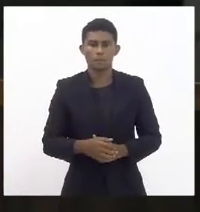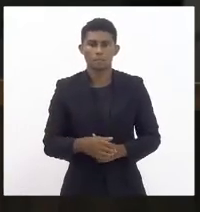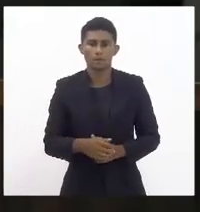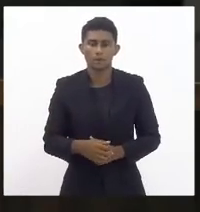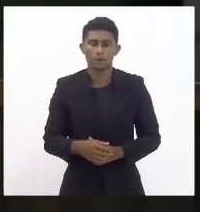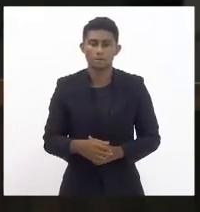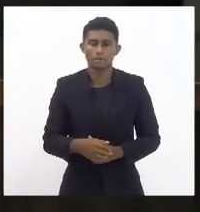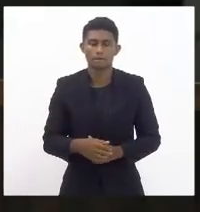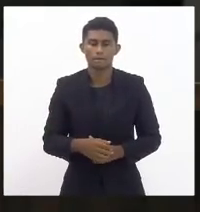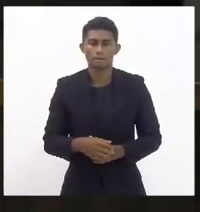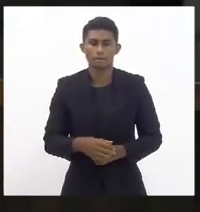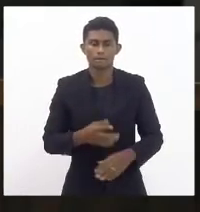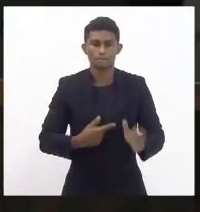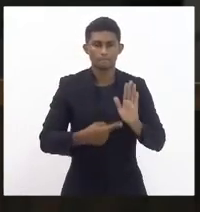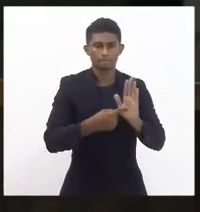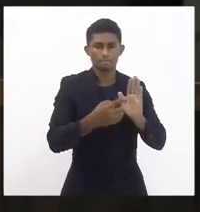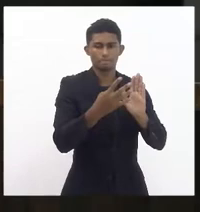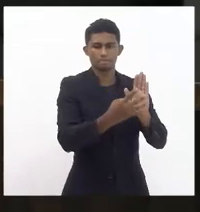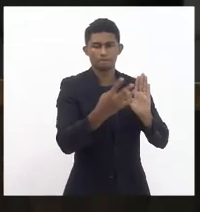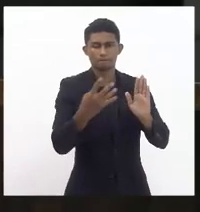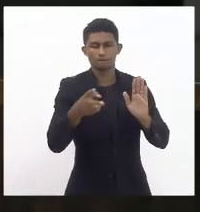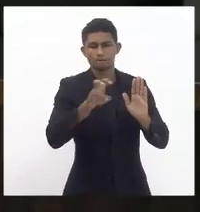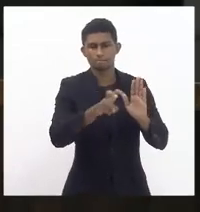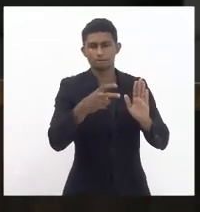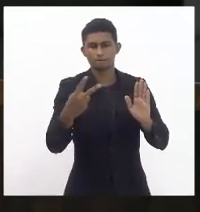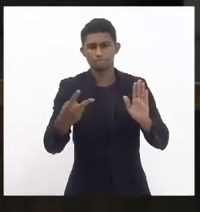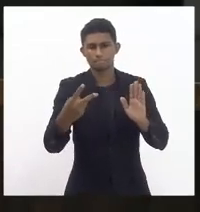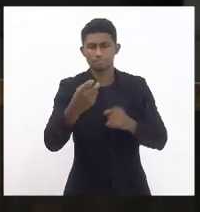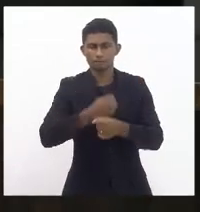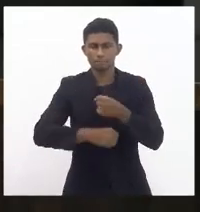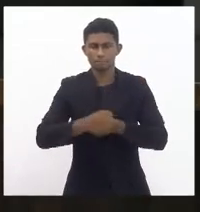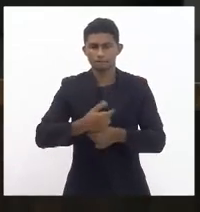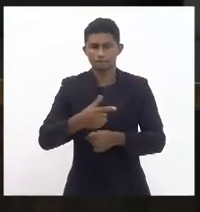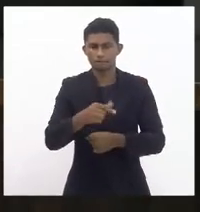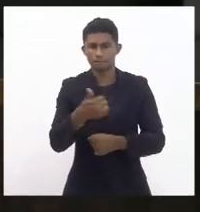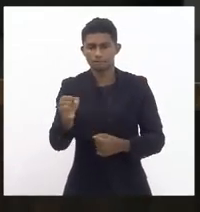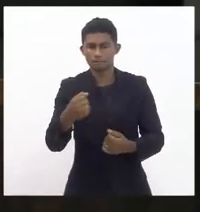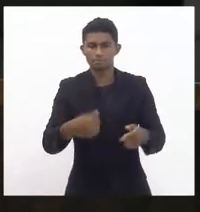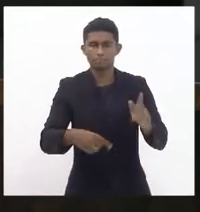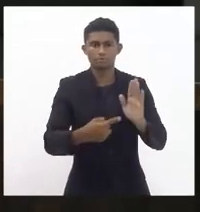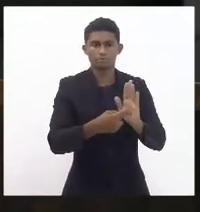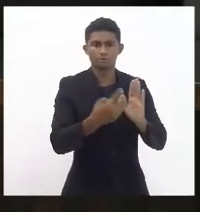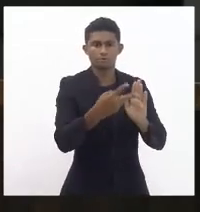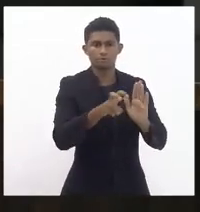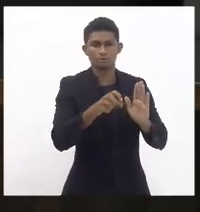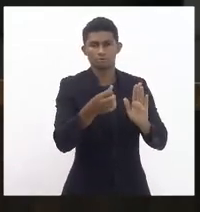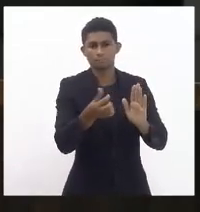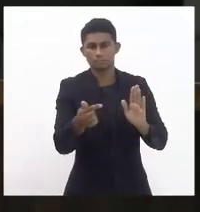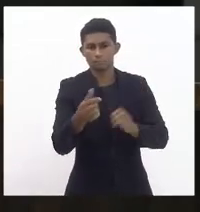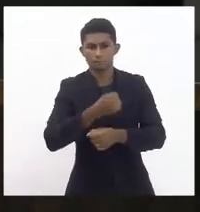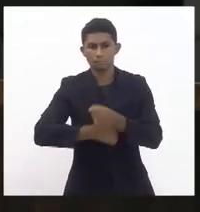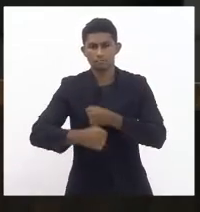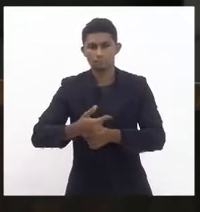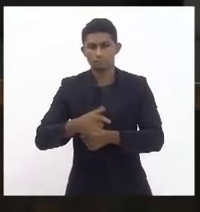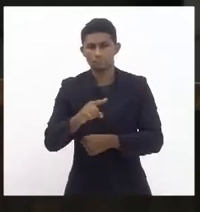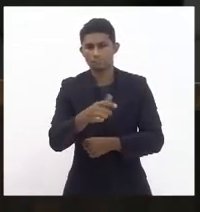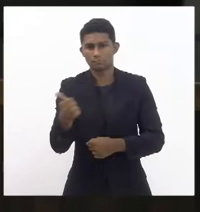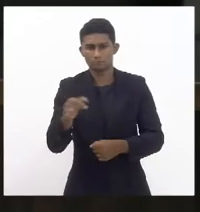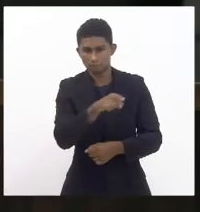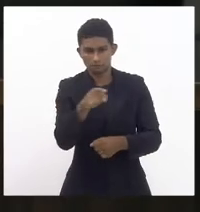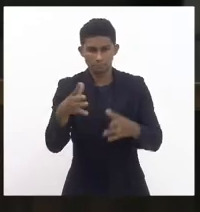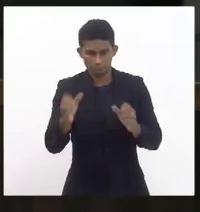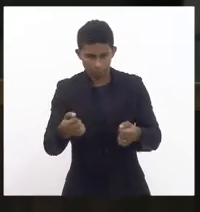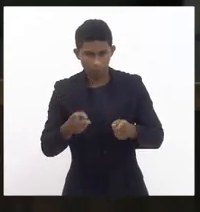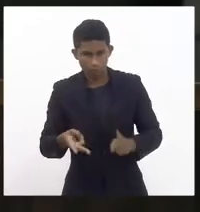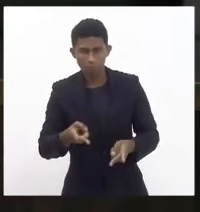a 40 44 52 18456 721 Deputado por um Dalai pessoas